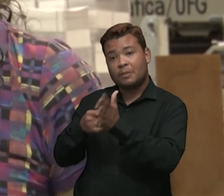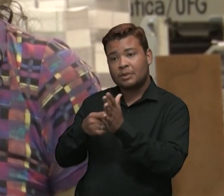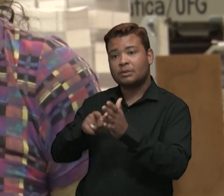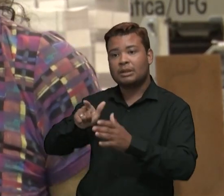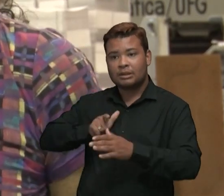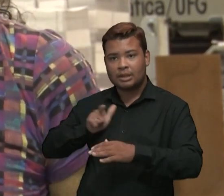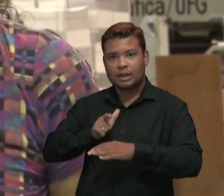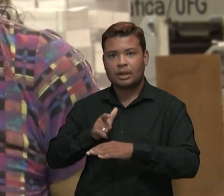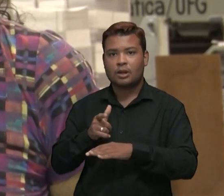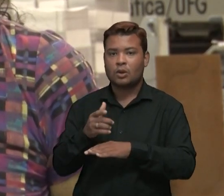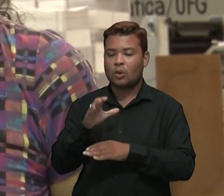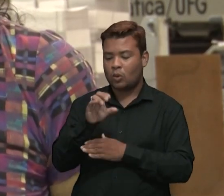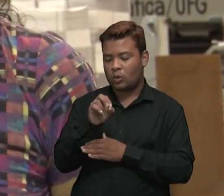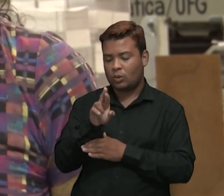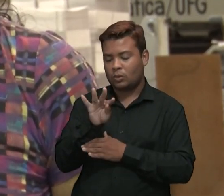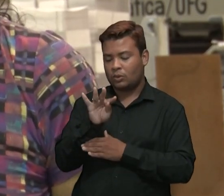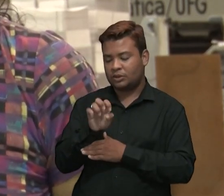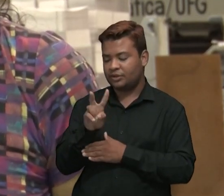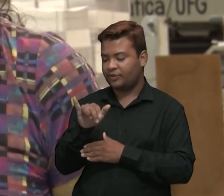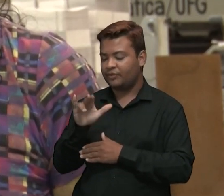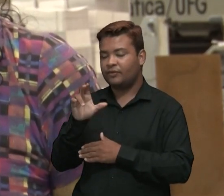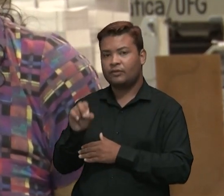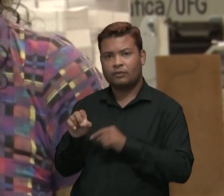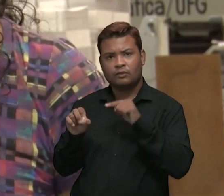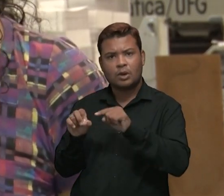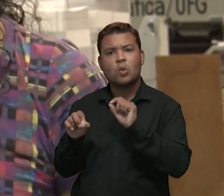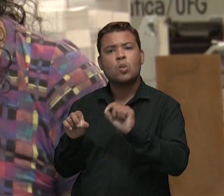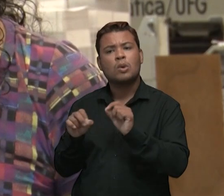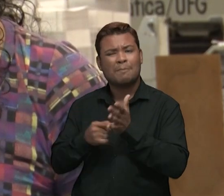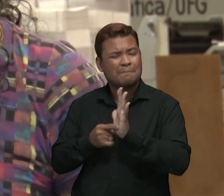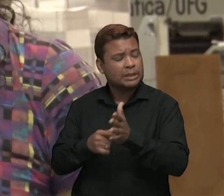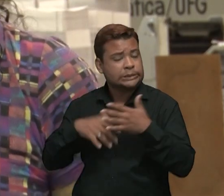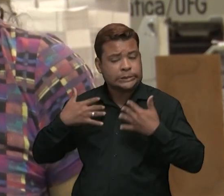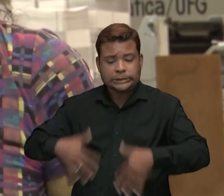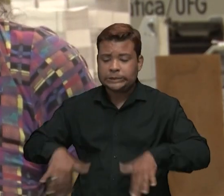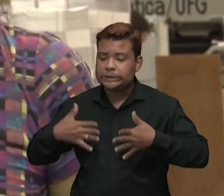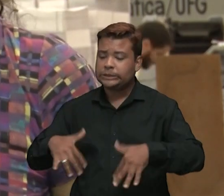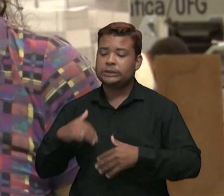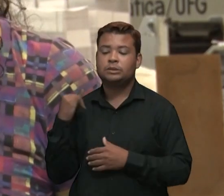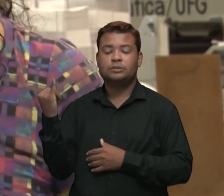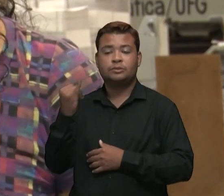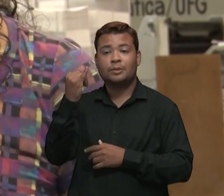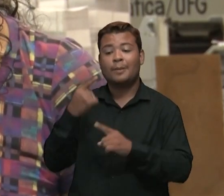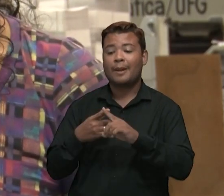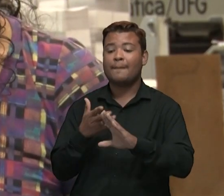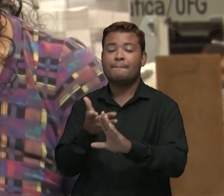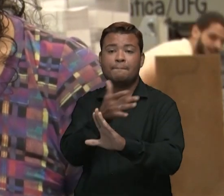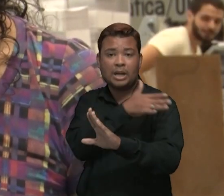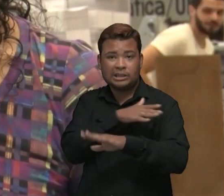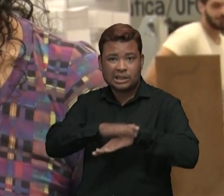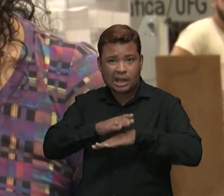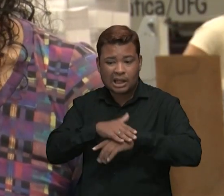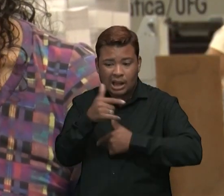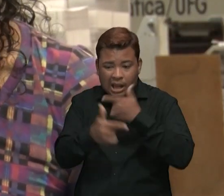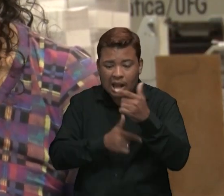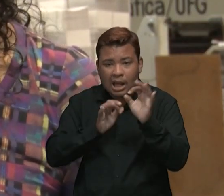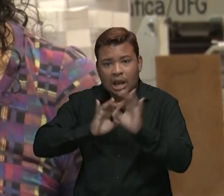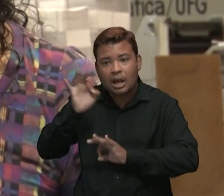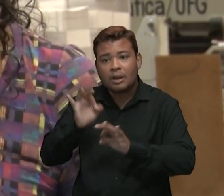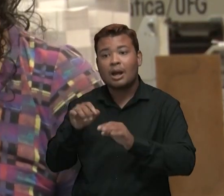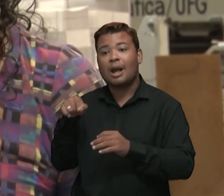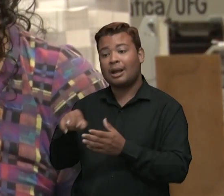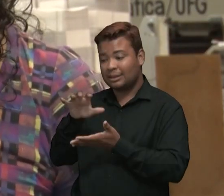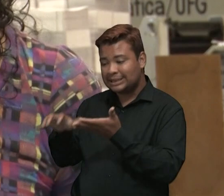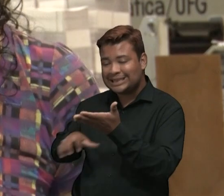e vinco, que tornou-se uma máquina assim elementar, porque era um serviço que até então o SEGRAF